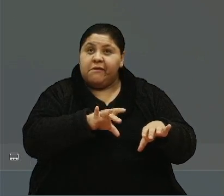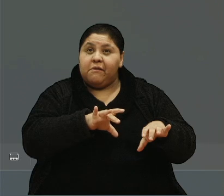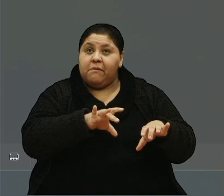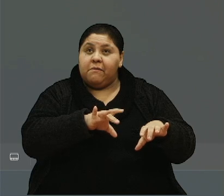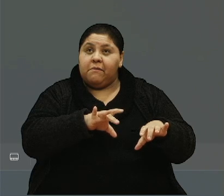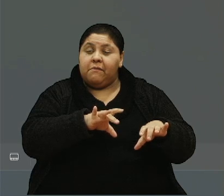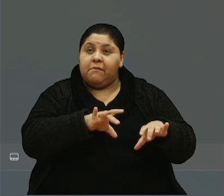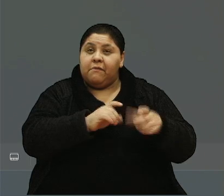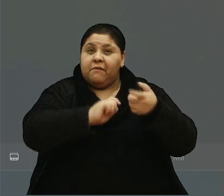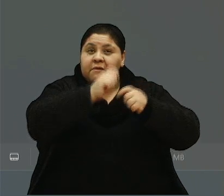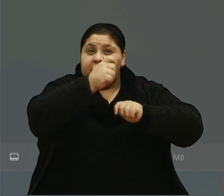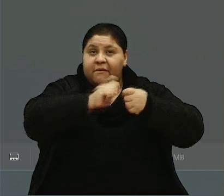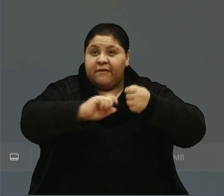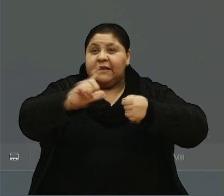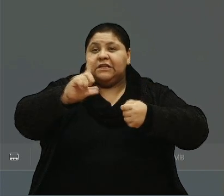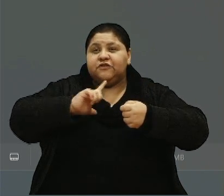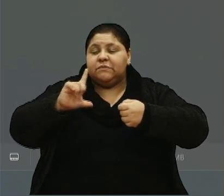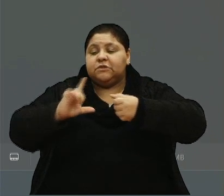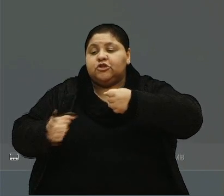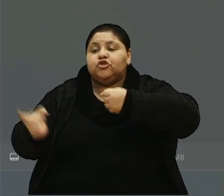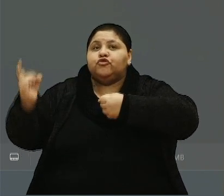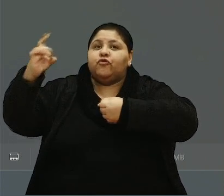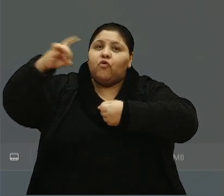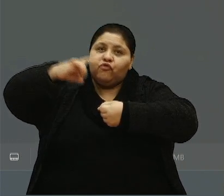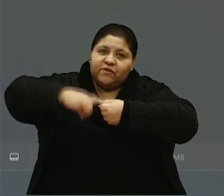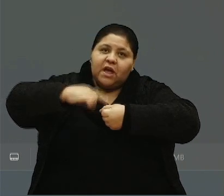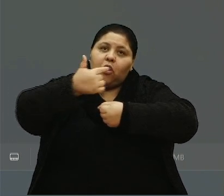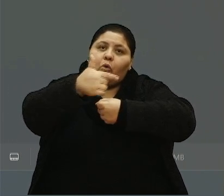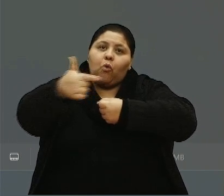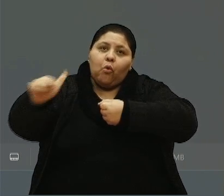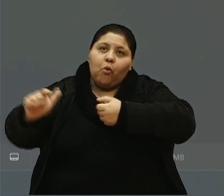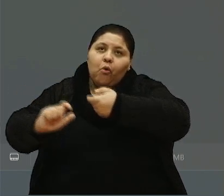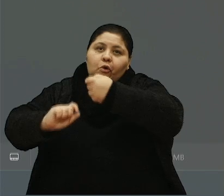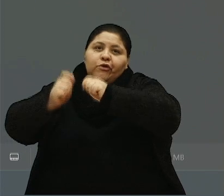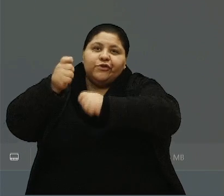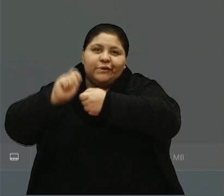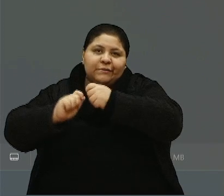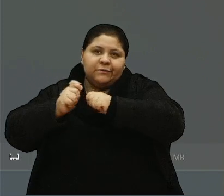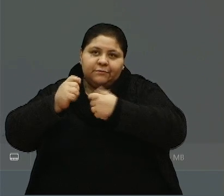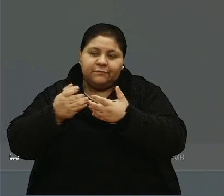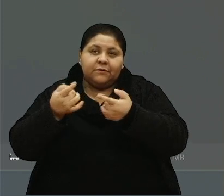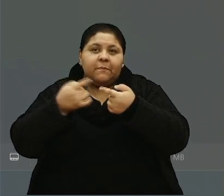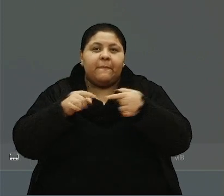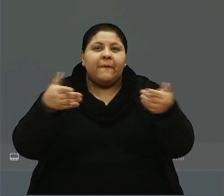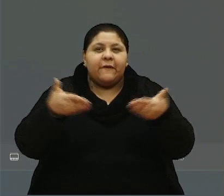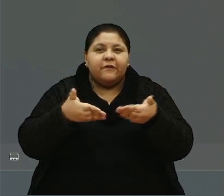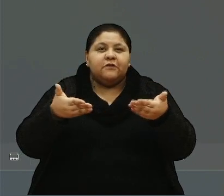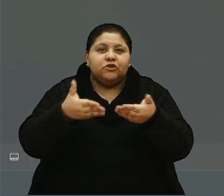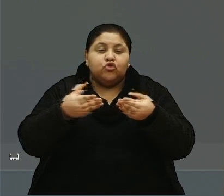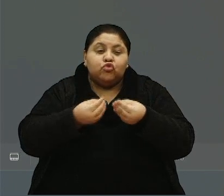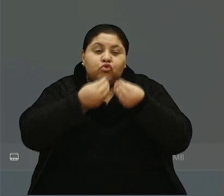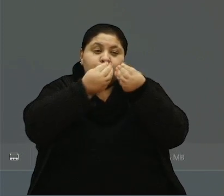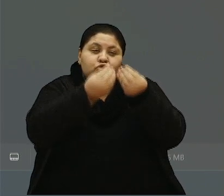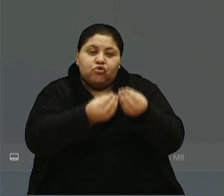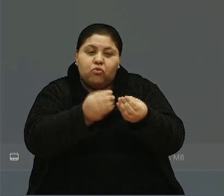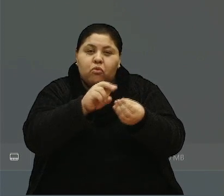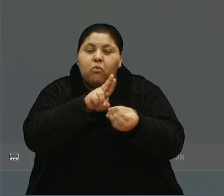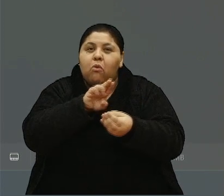e tivemos que retomar com outra empresa, a BJ Queiroz, mas que hoje estamos entregando uma